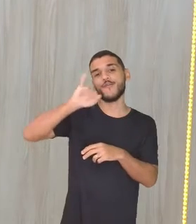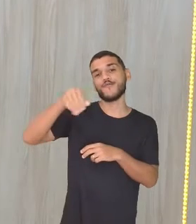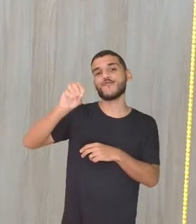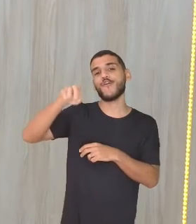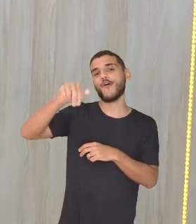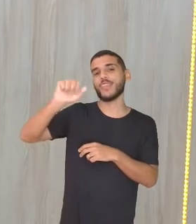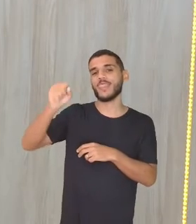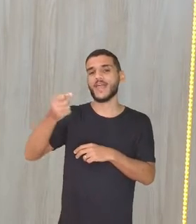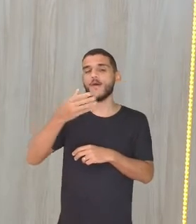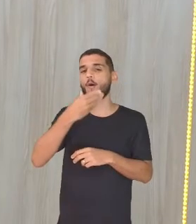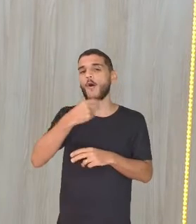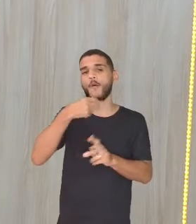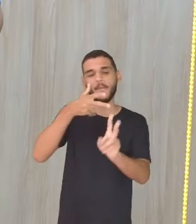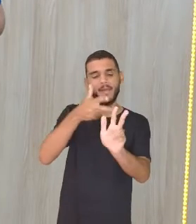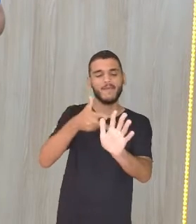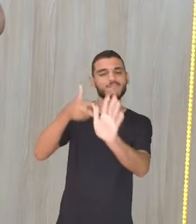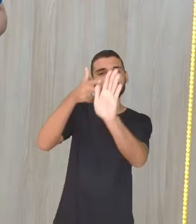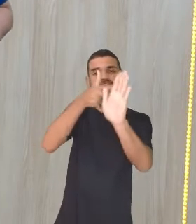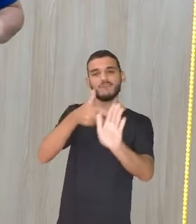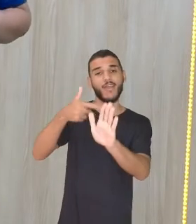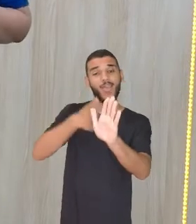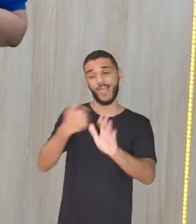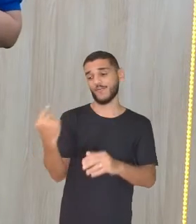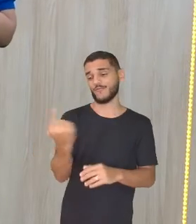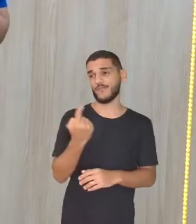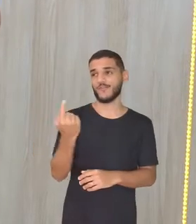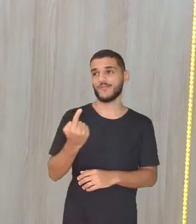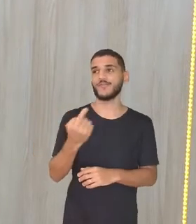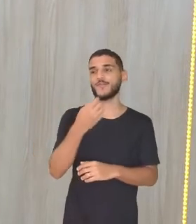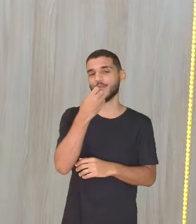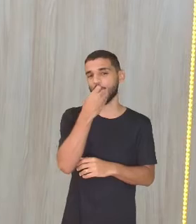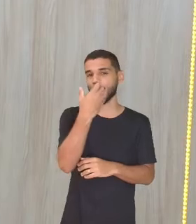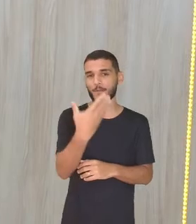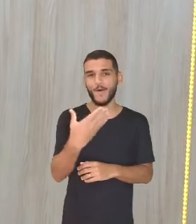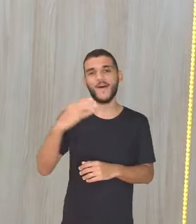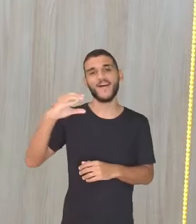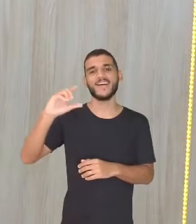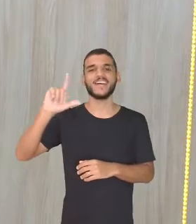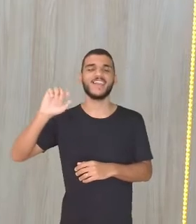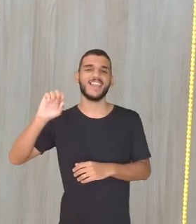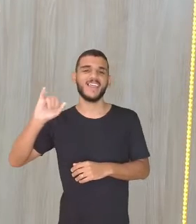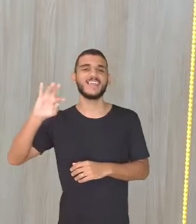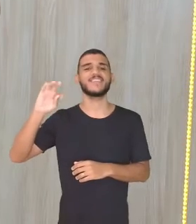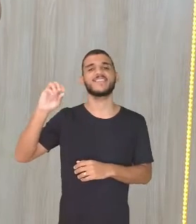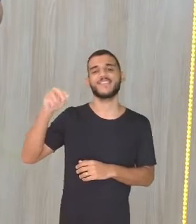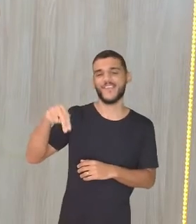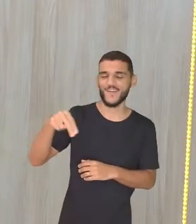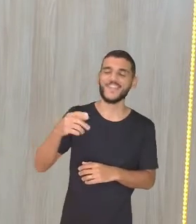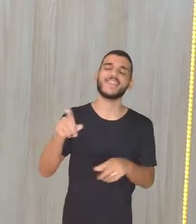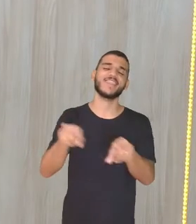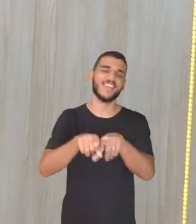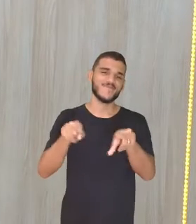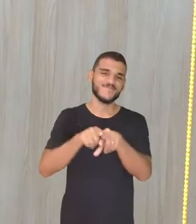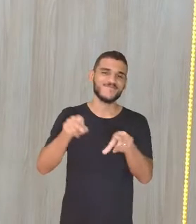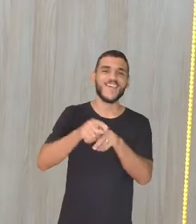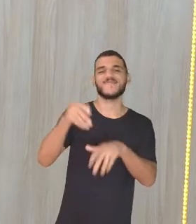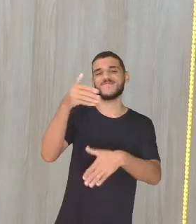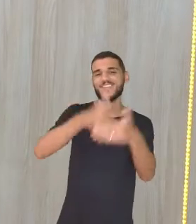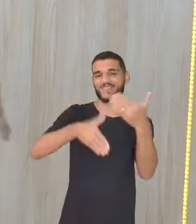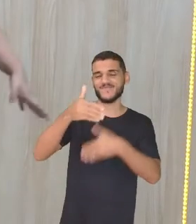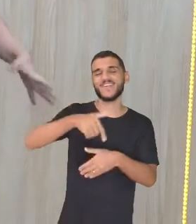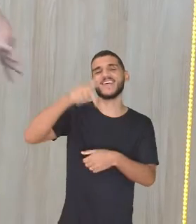nosso produtor, não estou sozinha. Tudo Cleiton? Tudo Cleiton? Tudo Cleiton. Cleiton também está